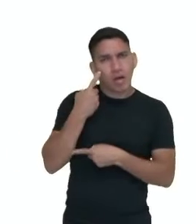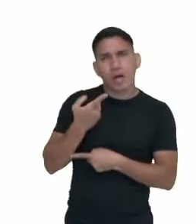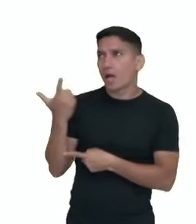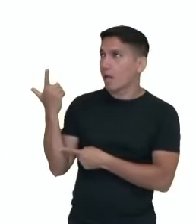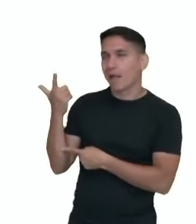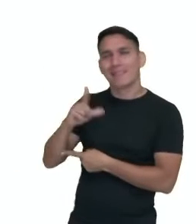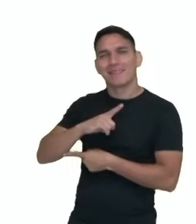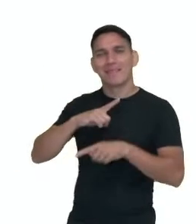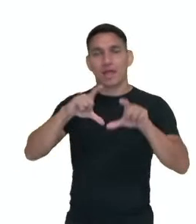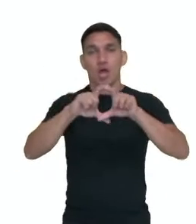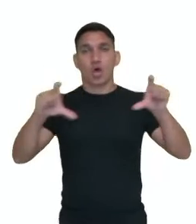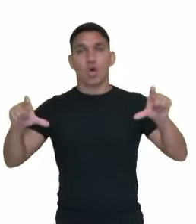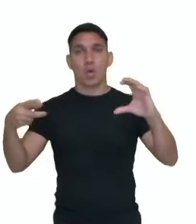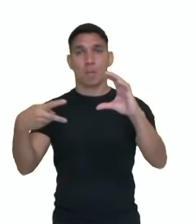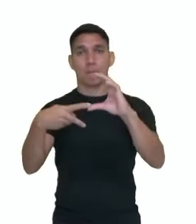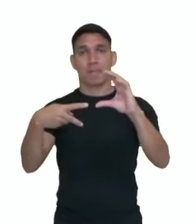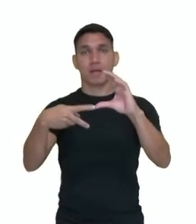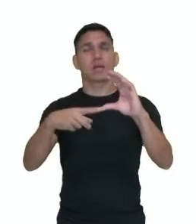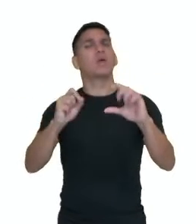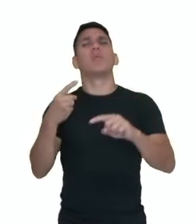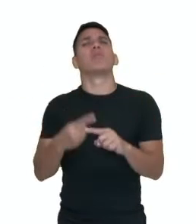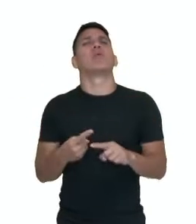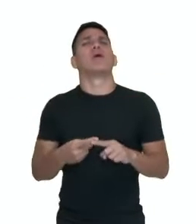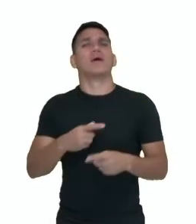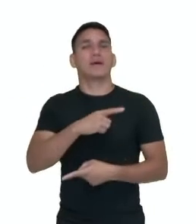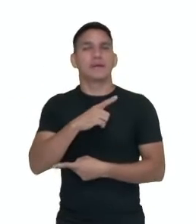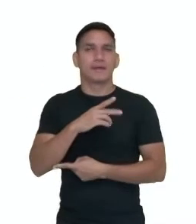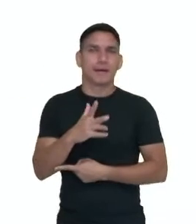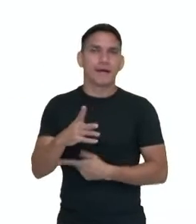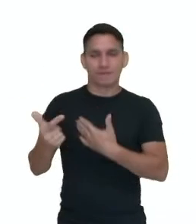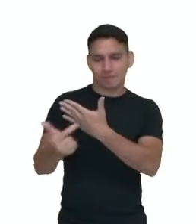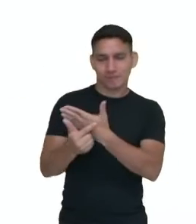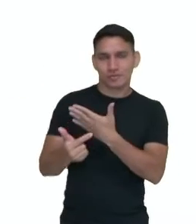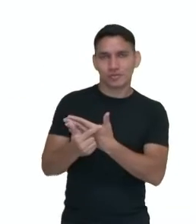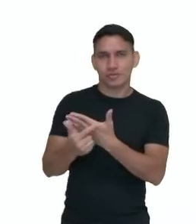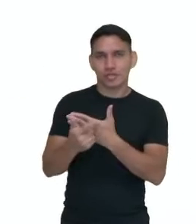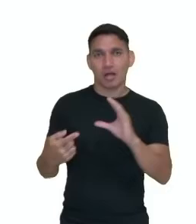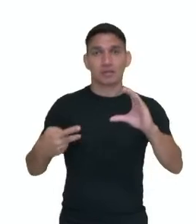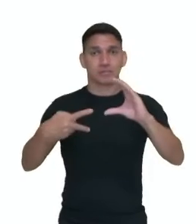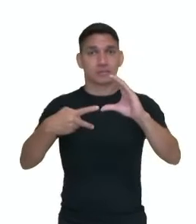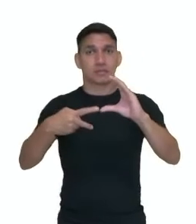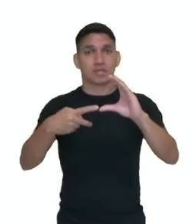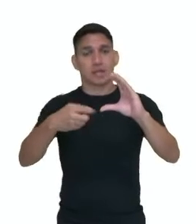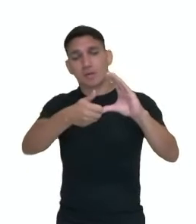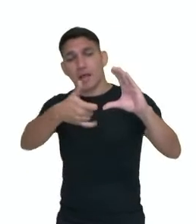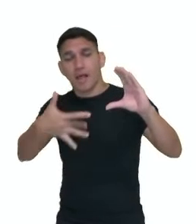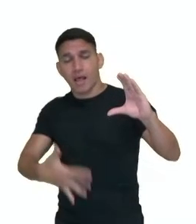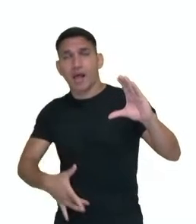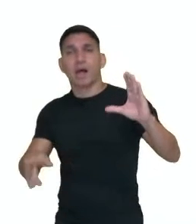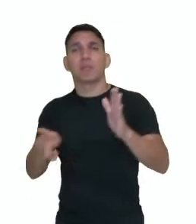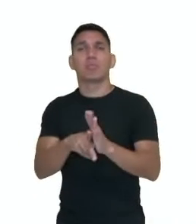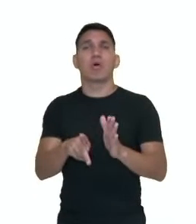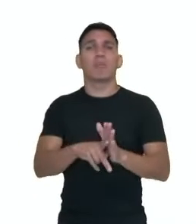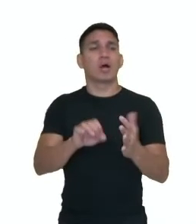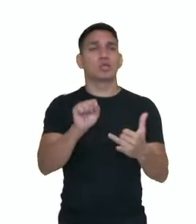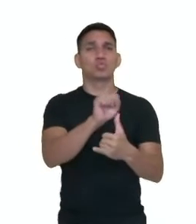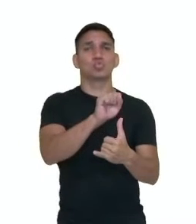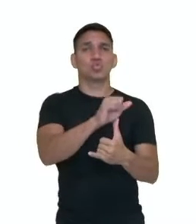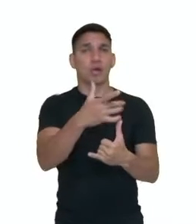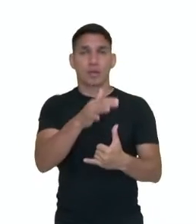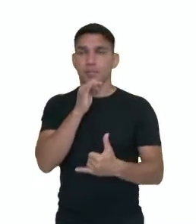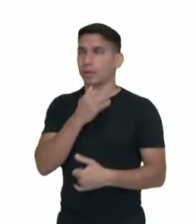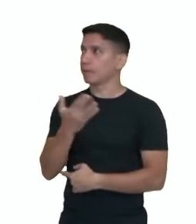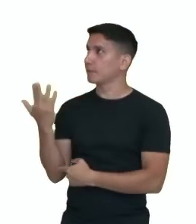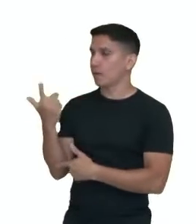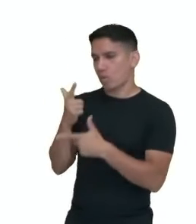é predicativa. Por quê? Ela exerce uma função de predicativo, de característica do sujeito. Nós temos aqui,